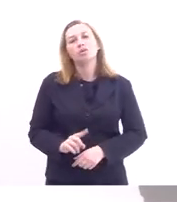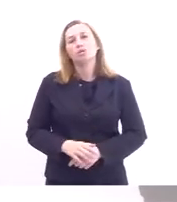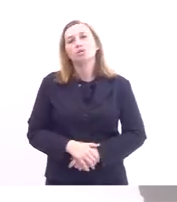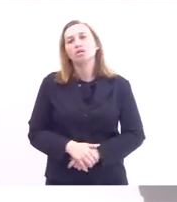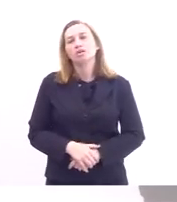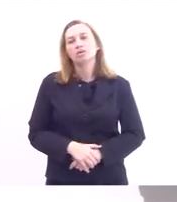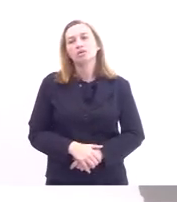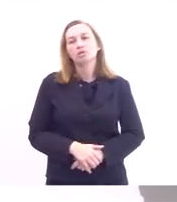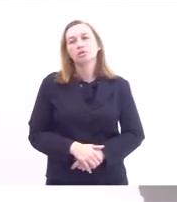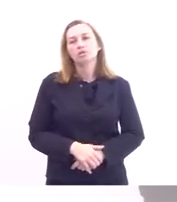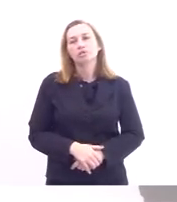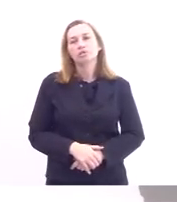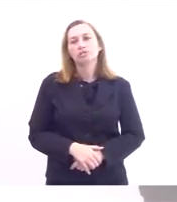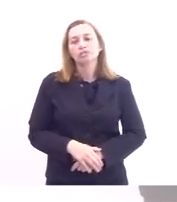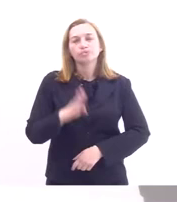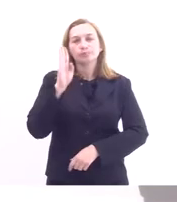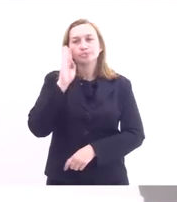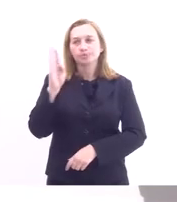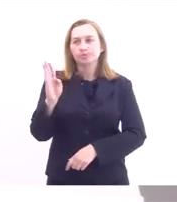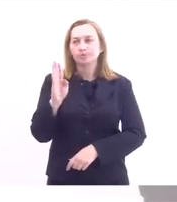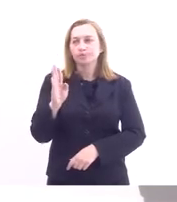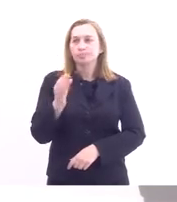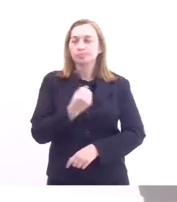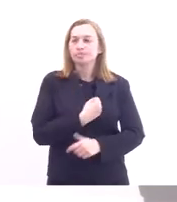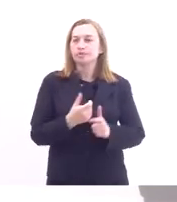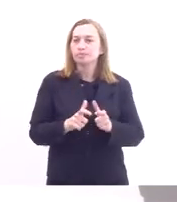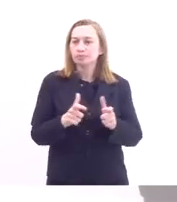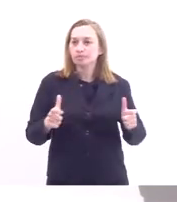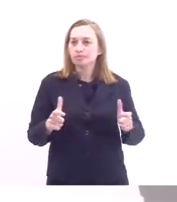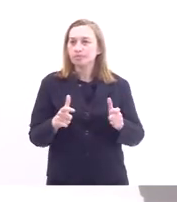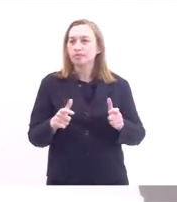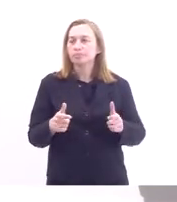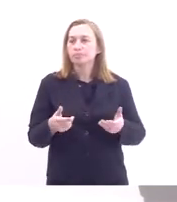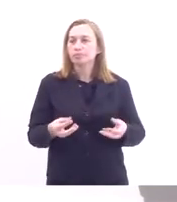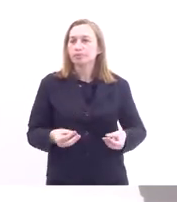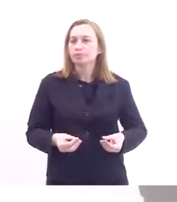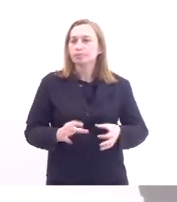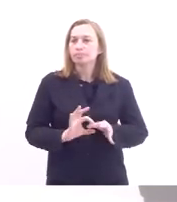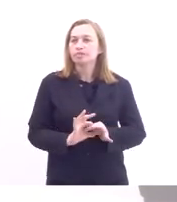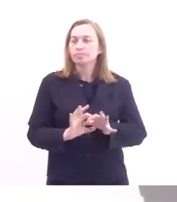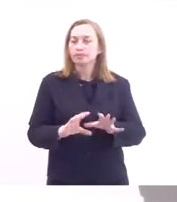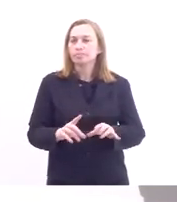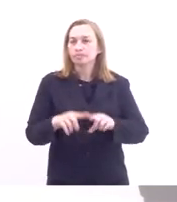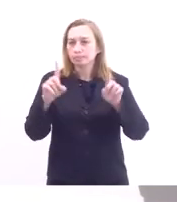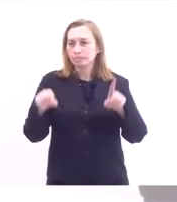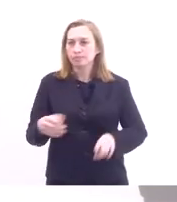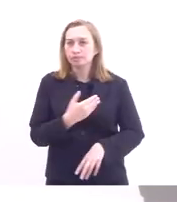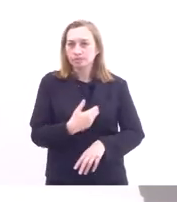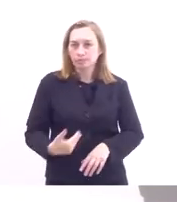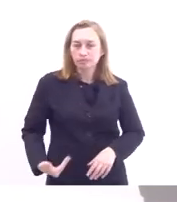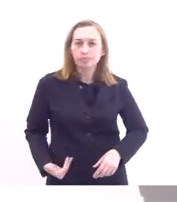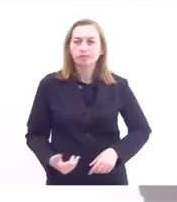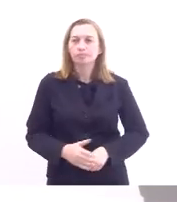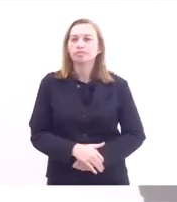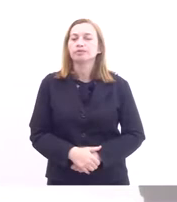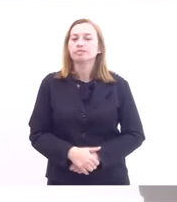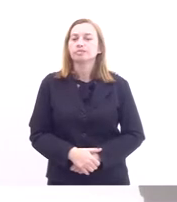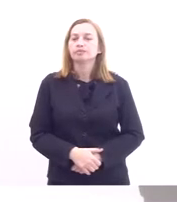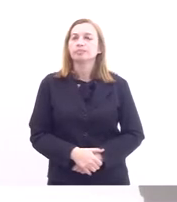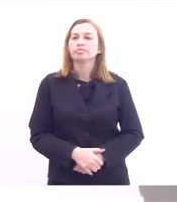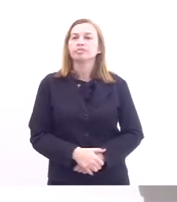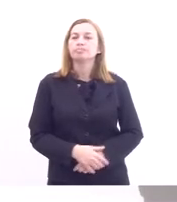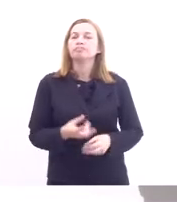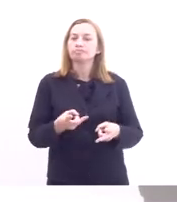ocasionada principalmente pelos aumentos que foram concedidos aos servidores. E a